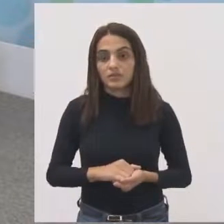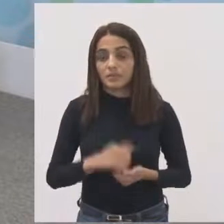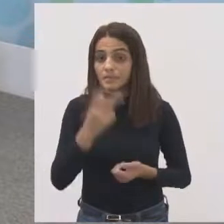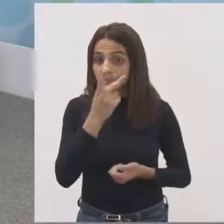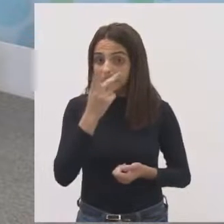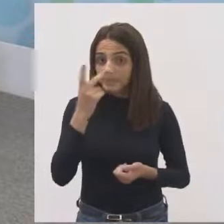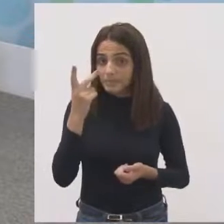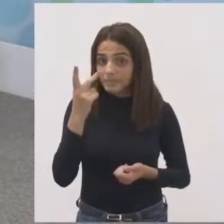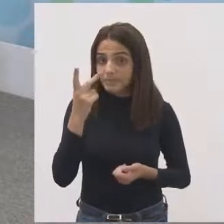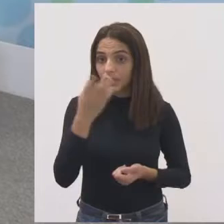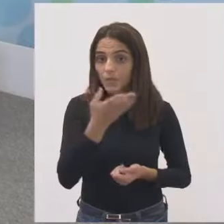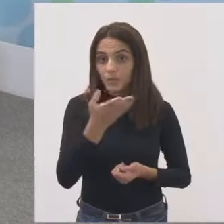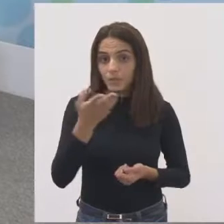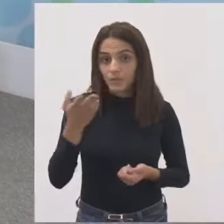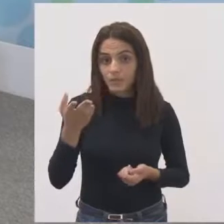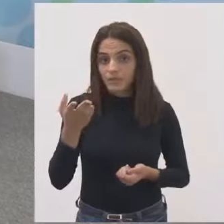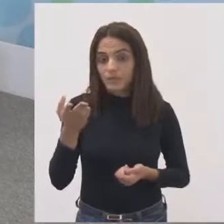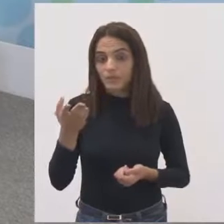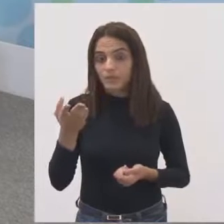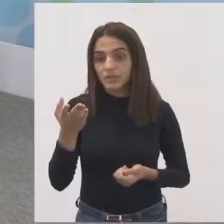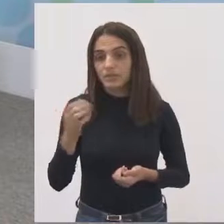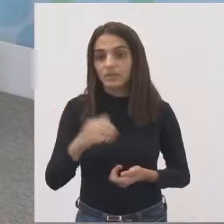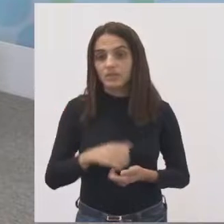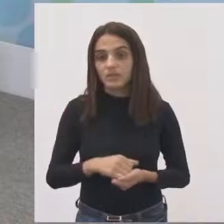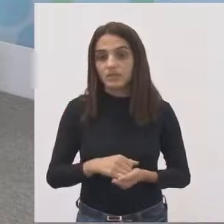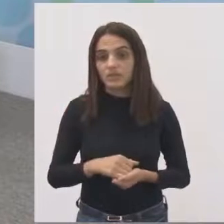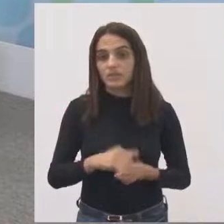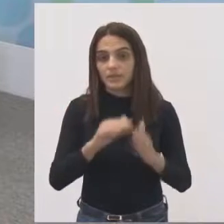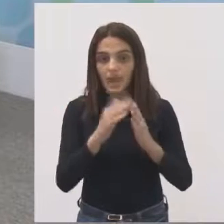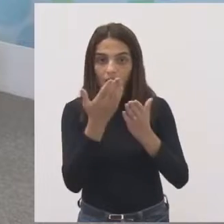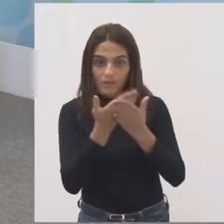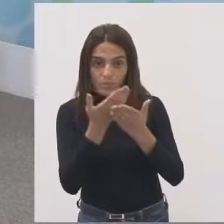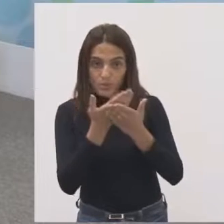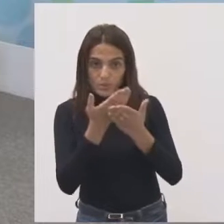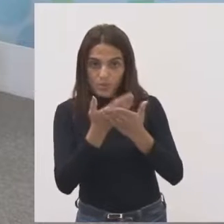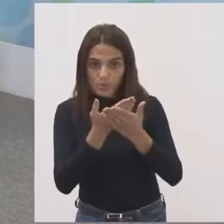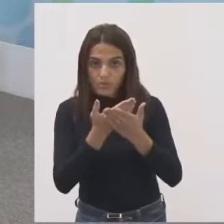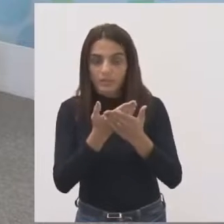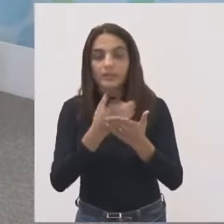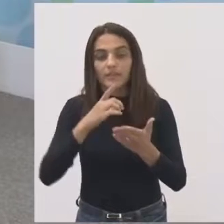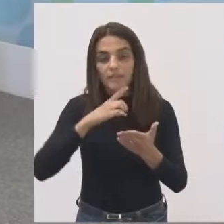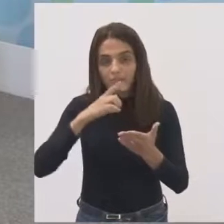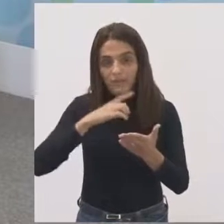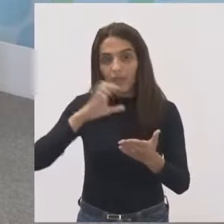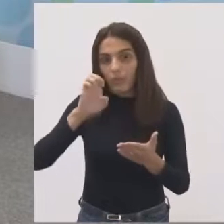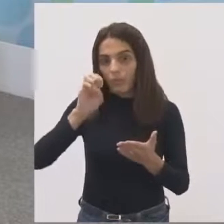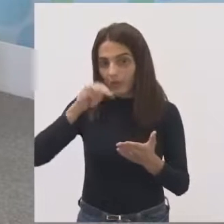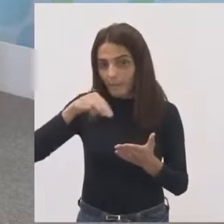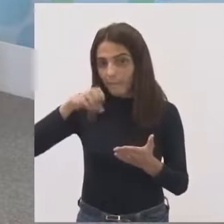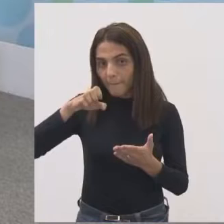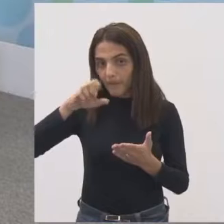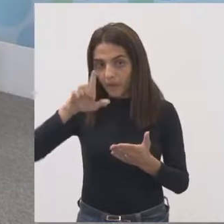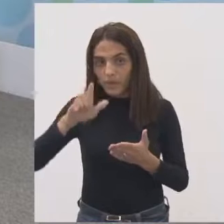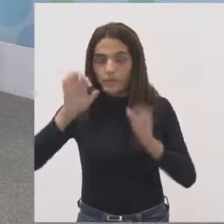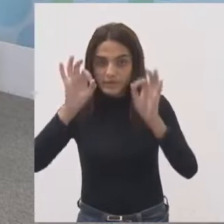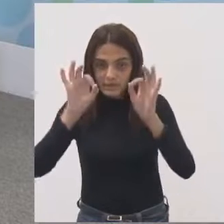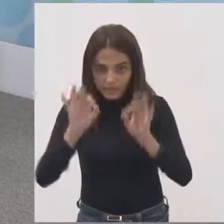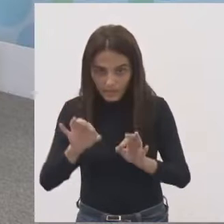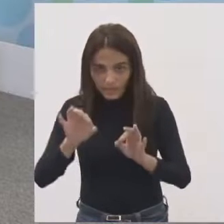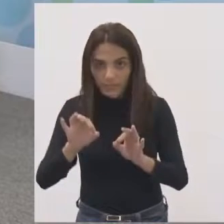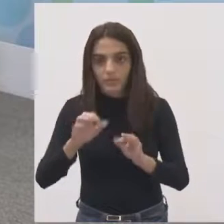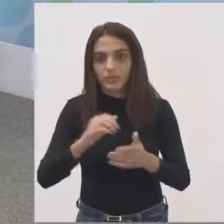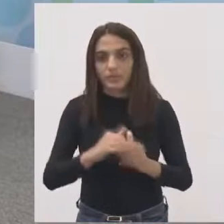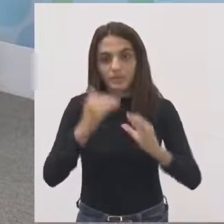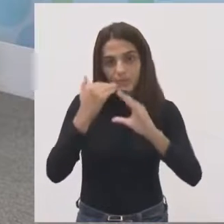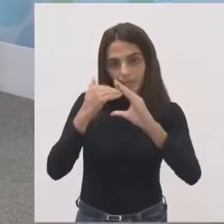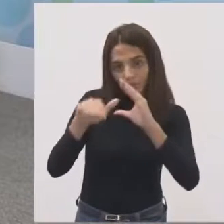Pessoal, quando você vai configurar o e-mail, o computador da escola, tem um e-mail específico que os NITs passaram para